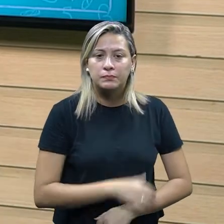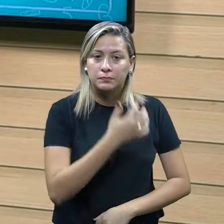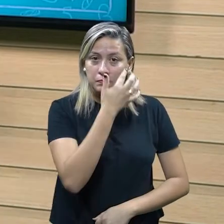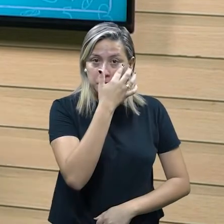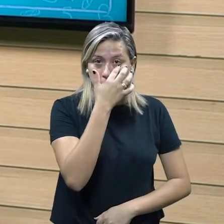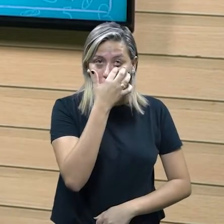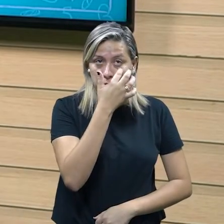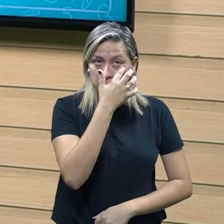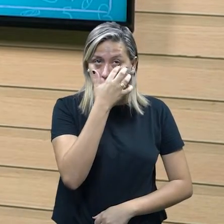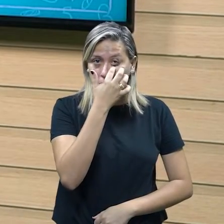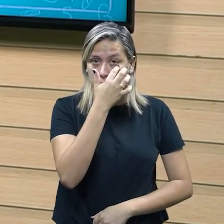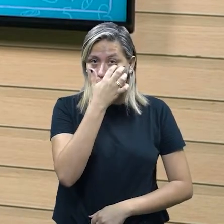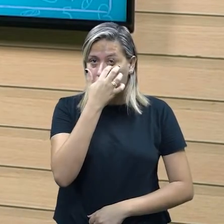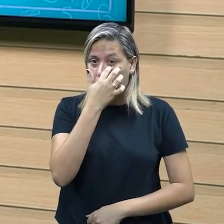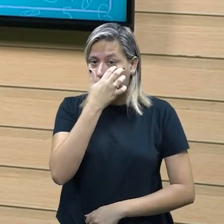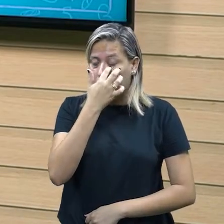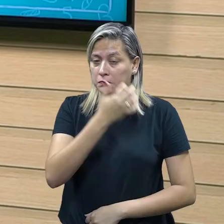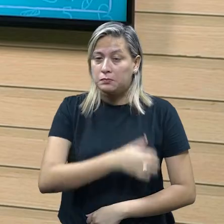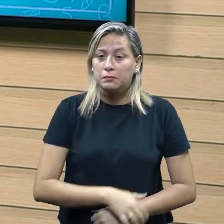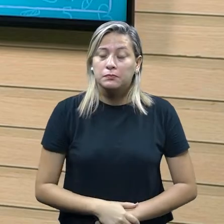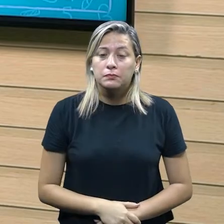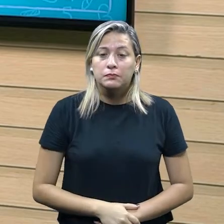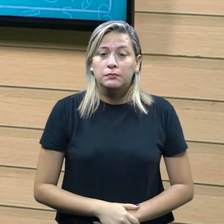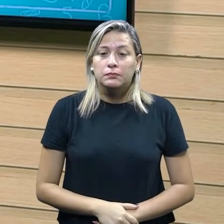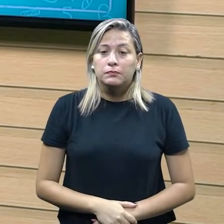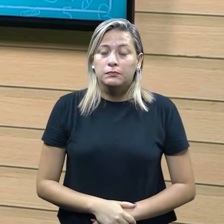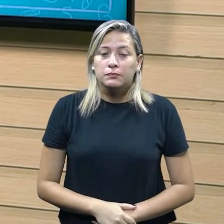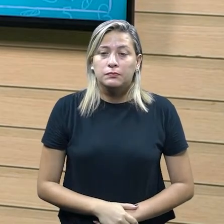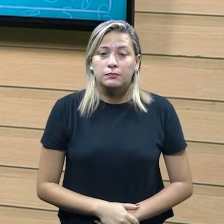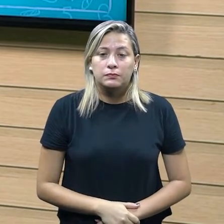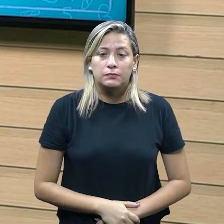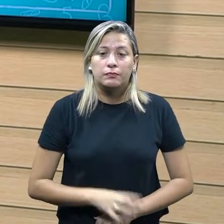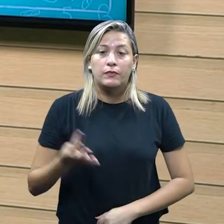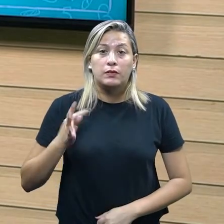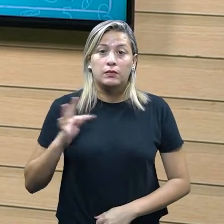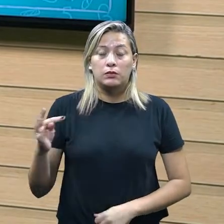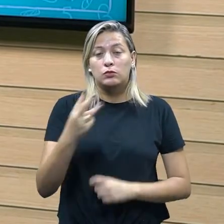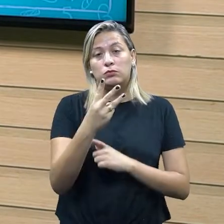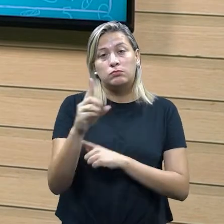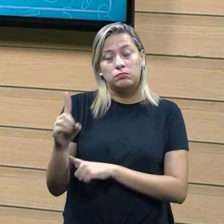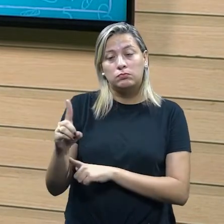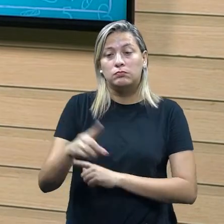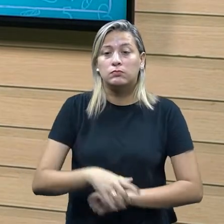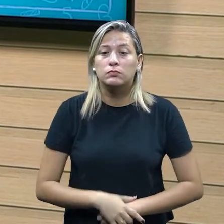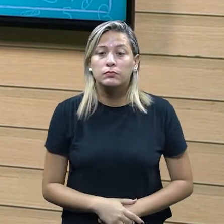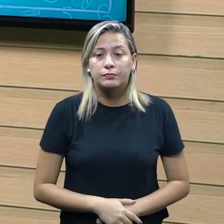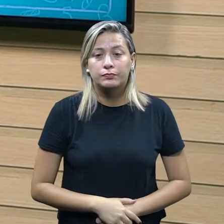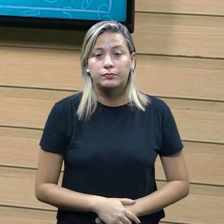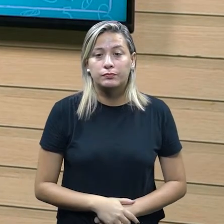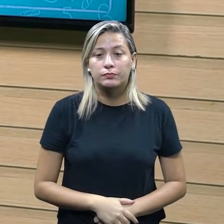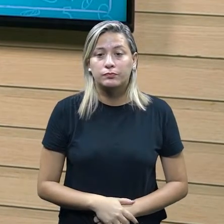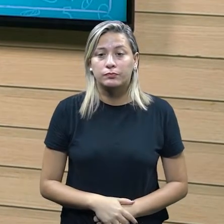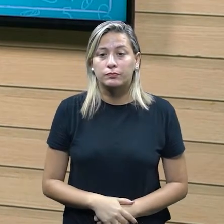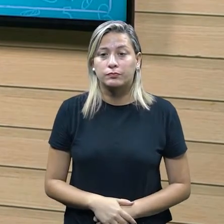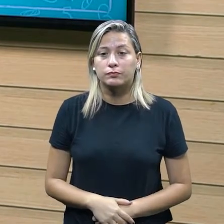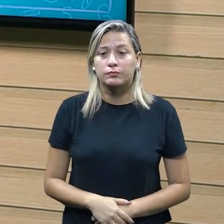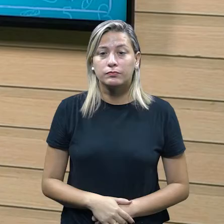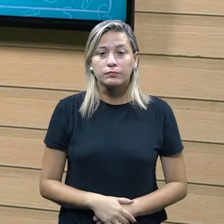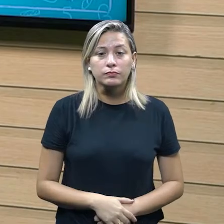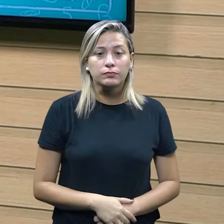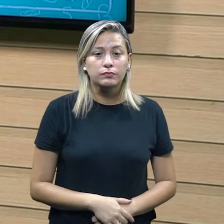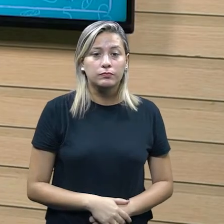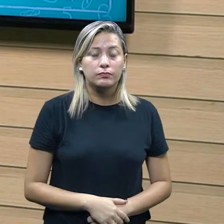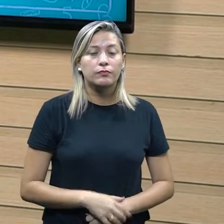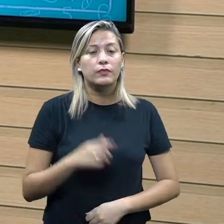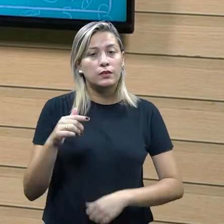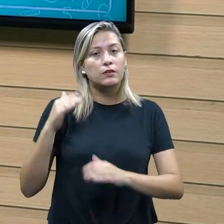desse momento que a gente vive agora para as tecnologias 3D, né? Então a gente tem as tecnologias 3D